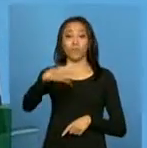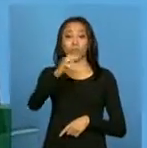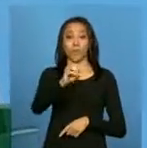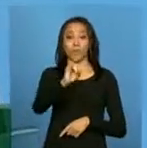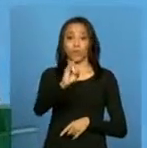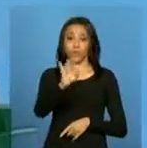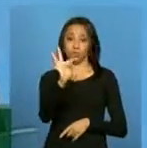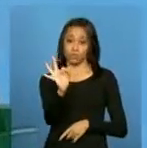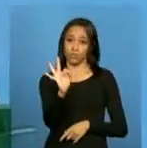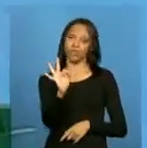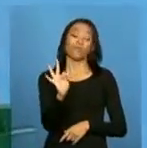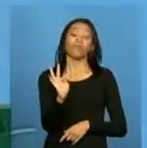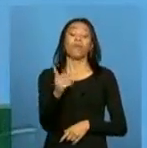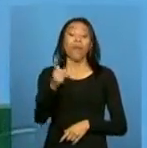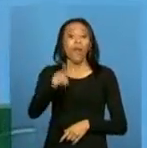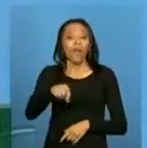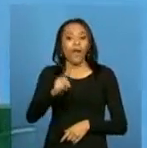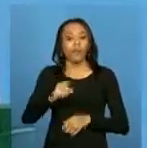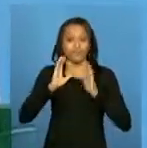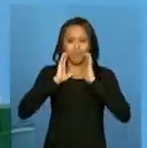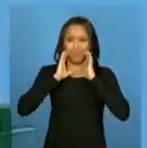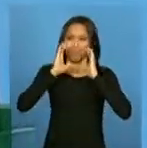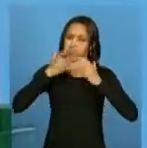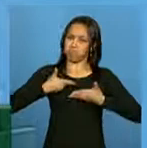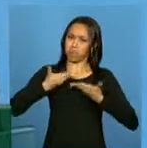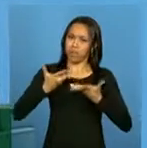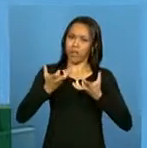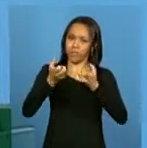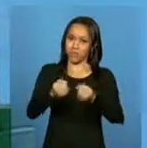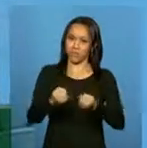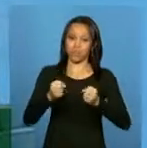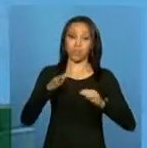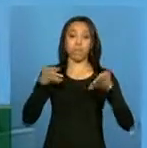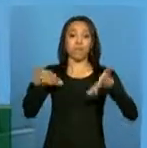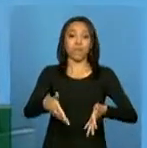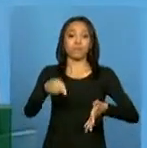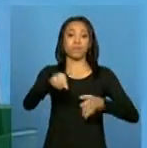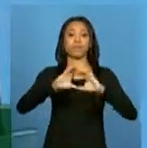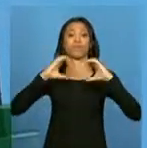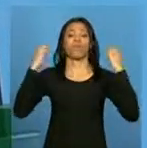foi, como país, uma honra participar desta conferência.